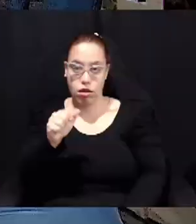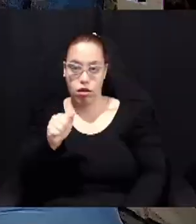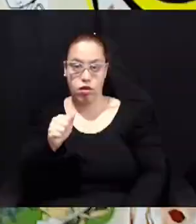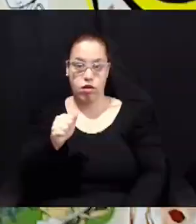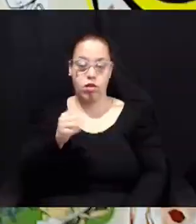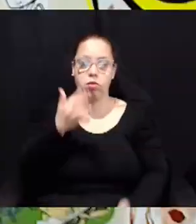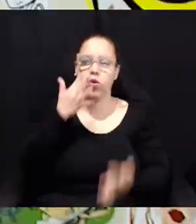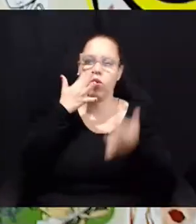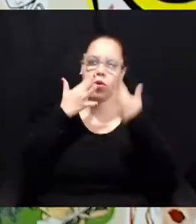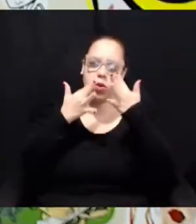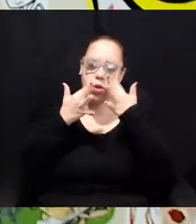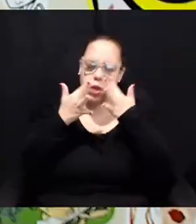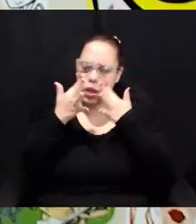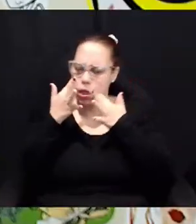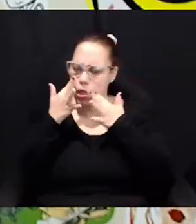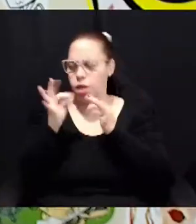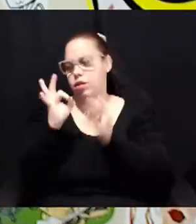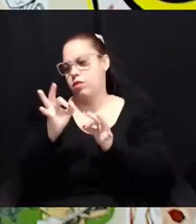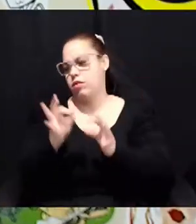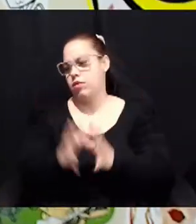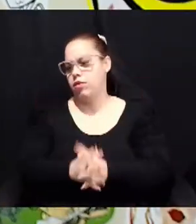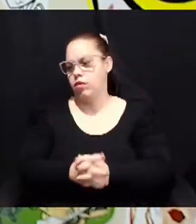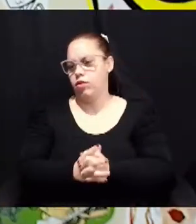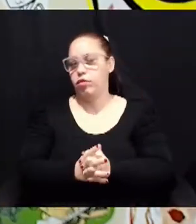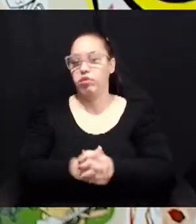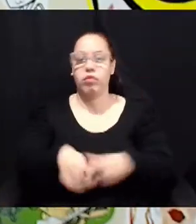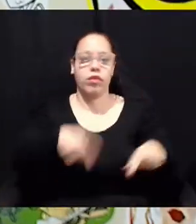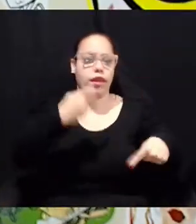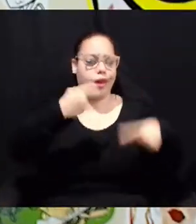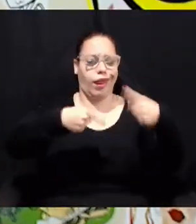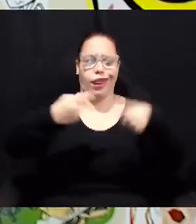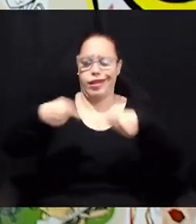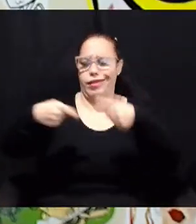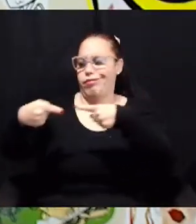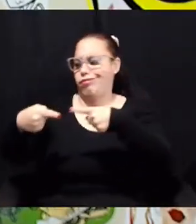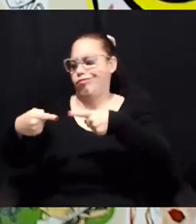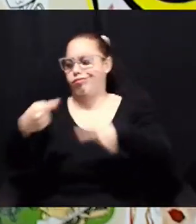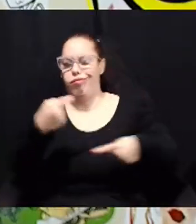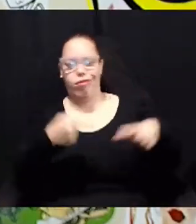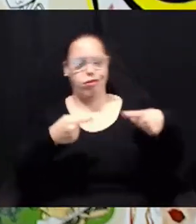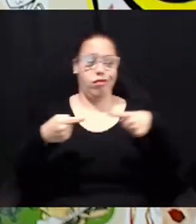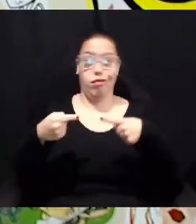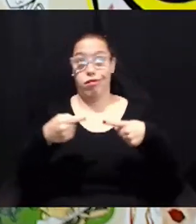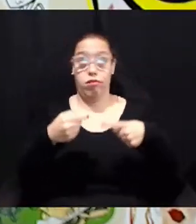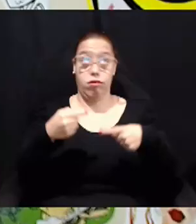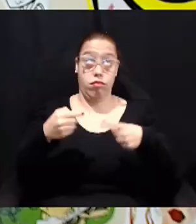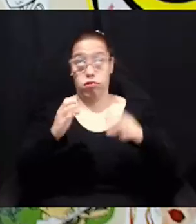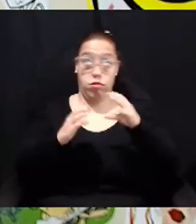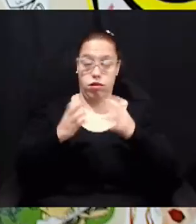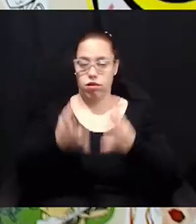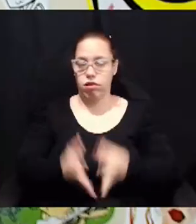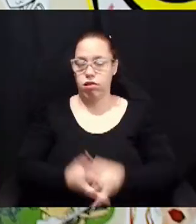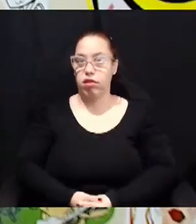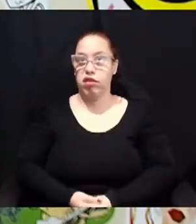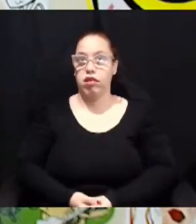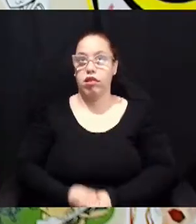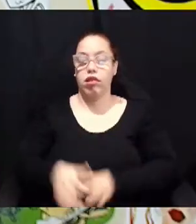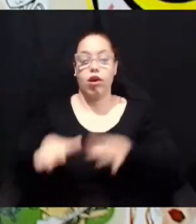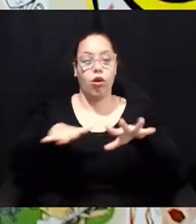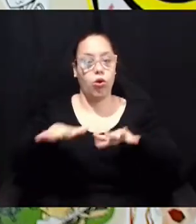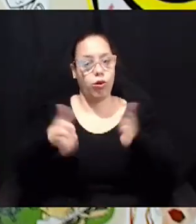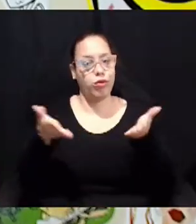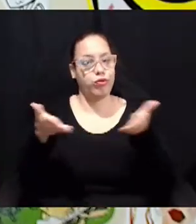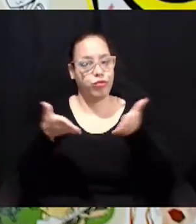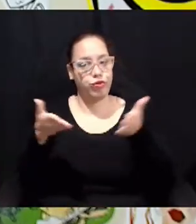mesmo, assim, porque no meio dessa disputa e nessa discussão que a gente está no momento atual sobre o fim da